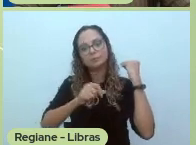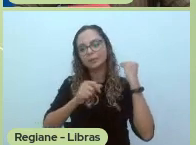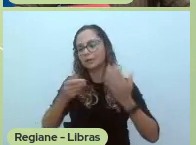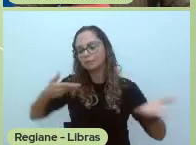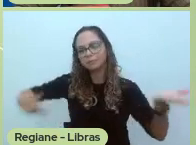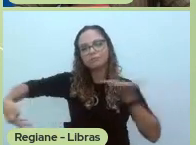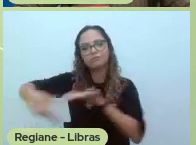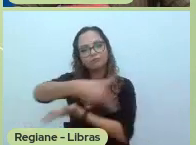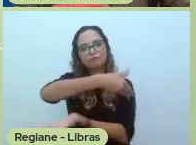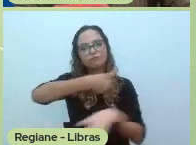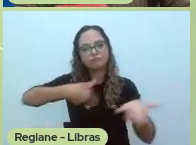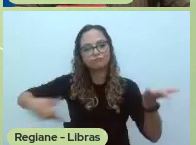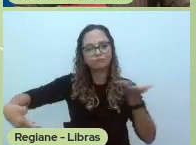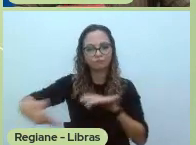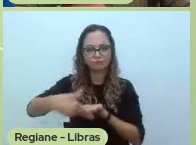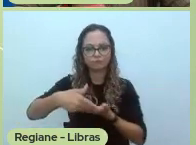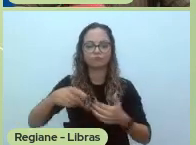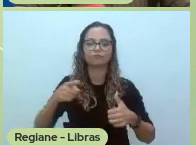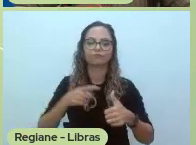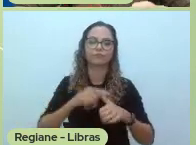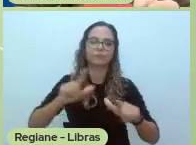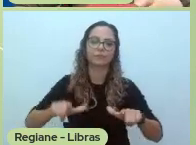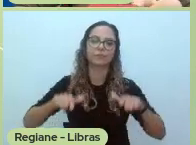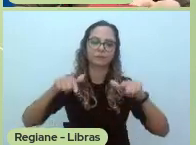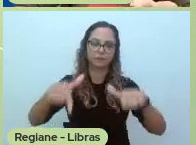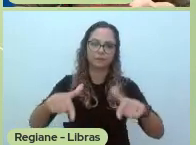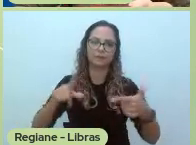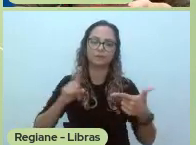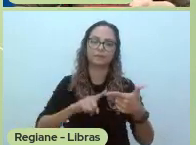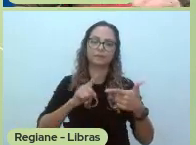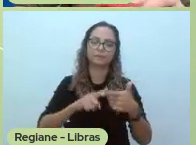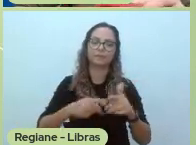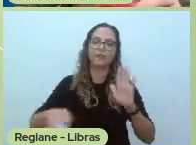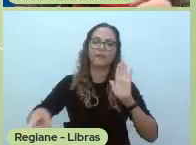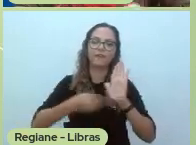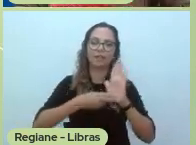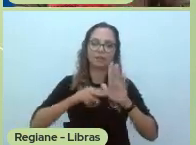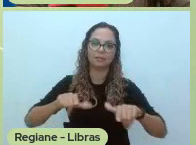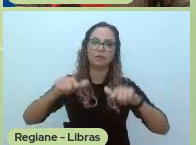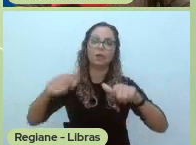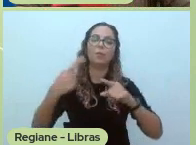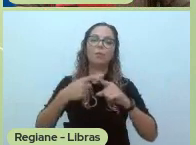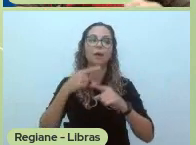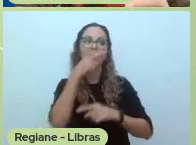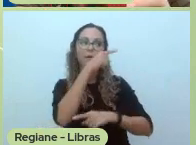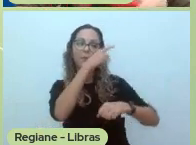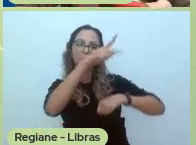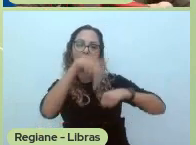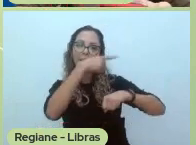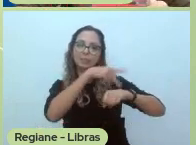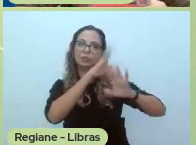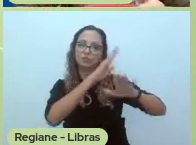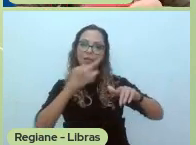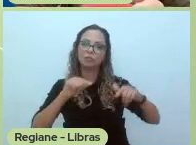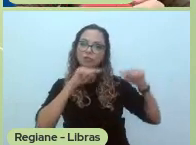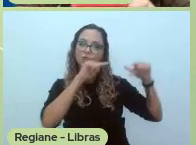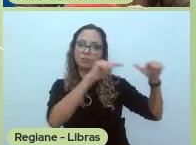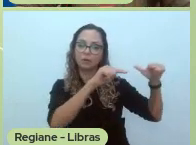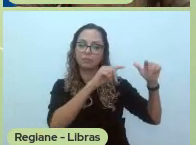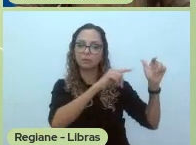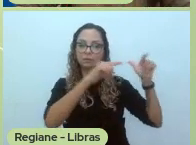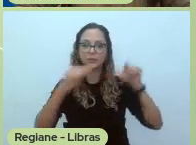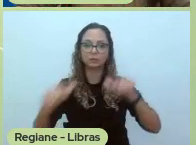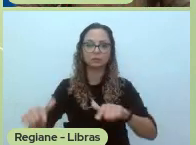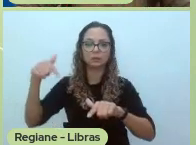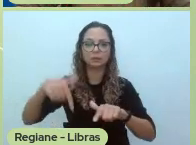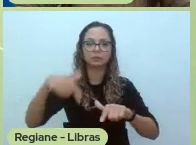aprender o diploma, segundo, validar o diploma que eles tinham nos países de origem e muitas vezes falta